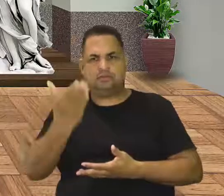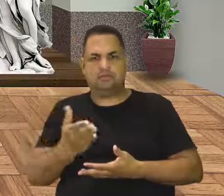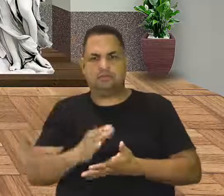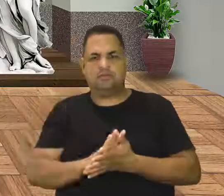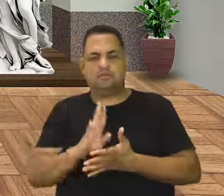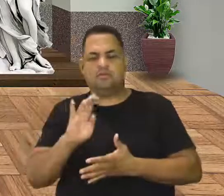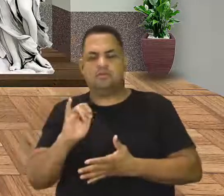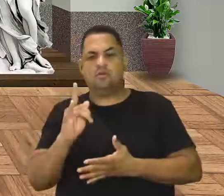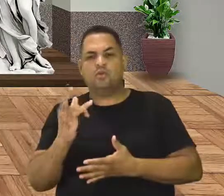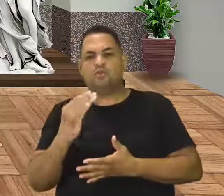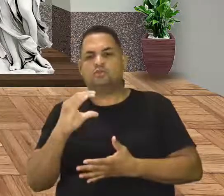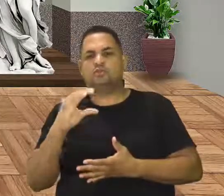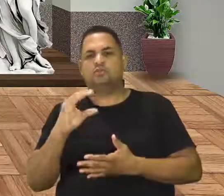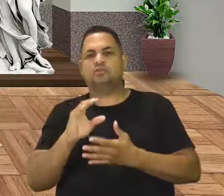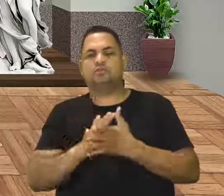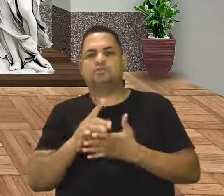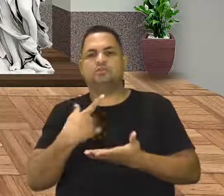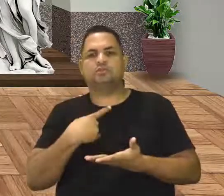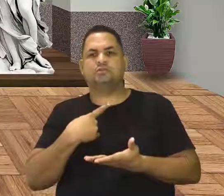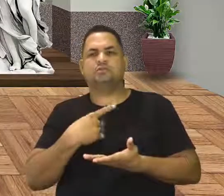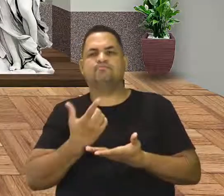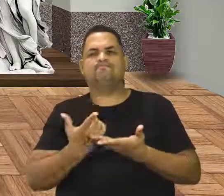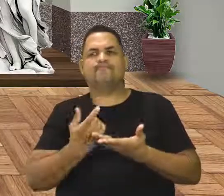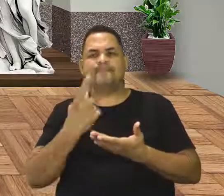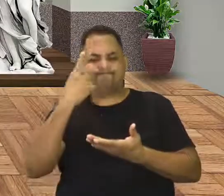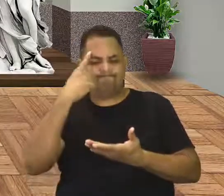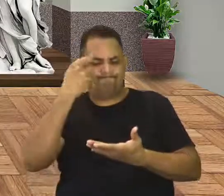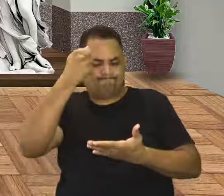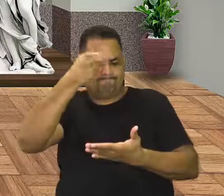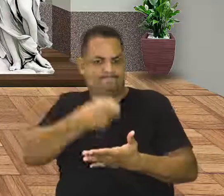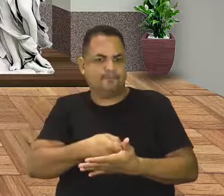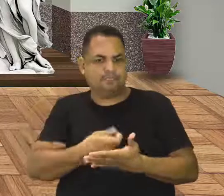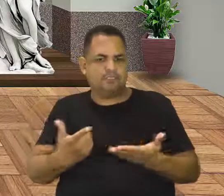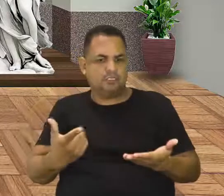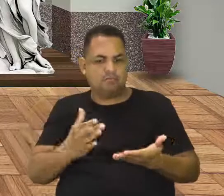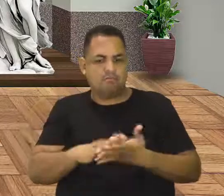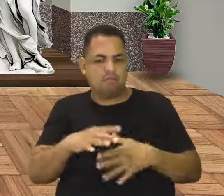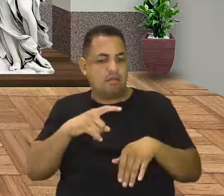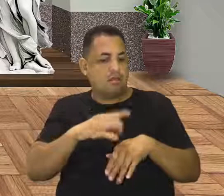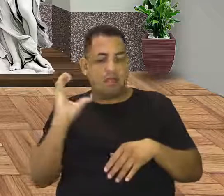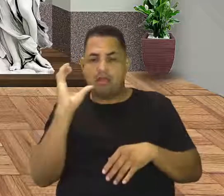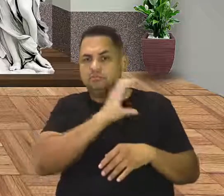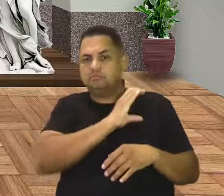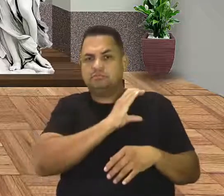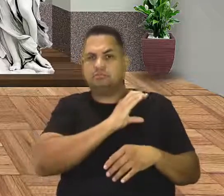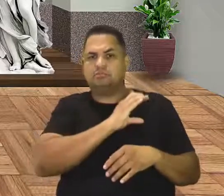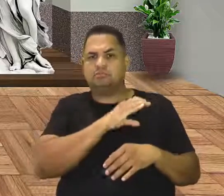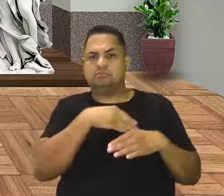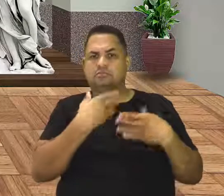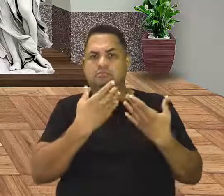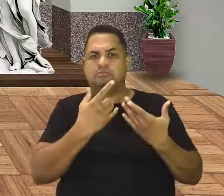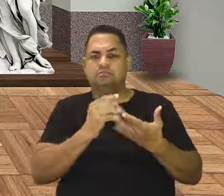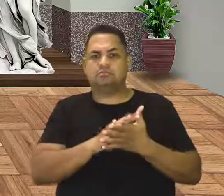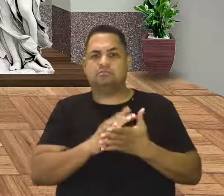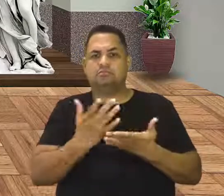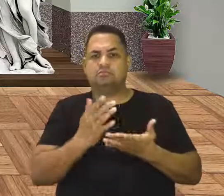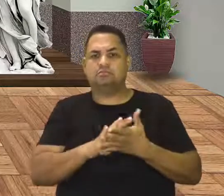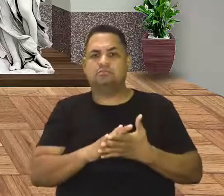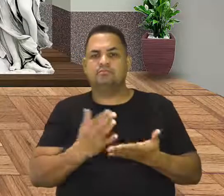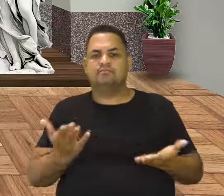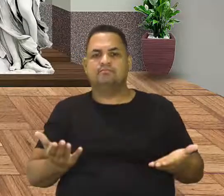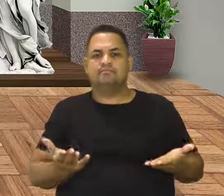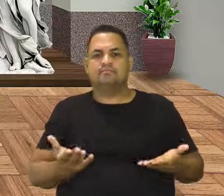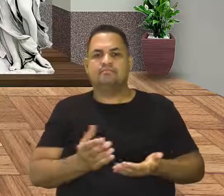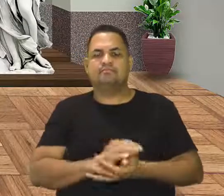o duche tem que tomar essa posição os bola para outra Esse é o instinto é